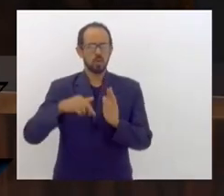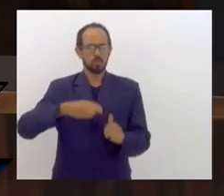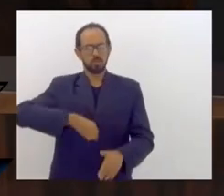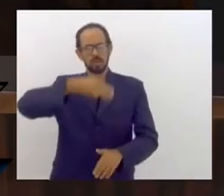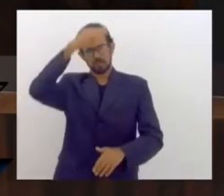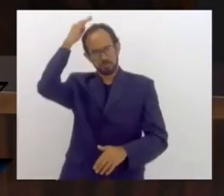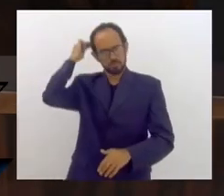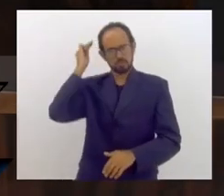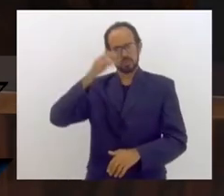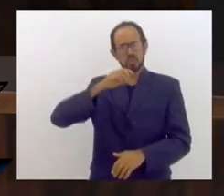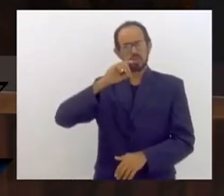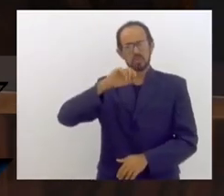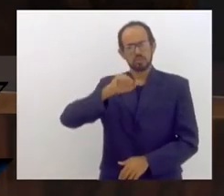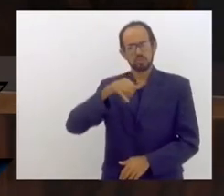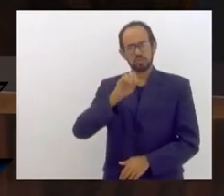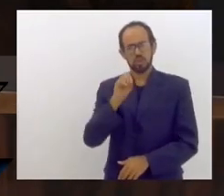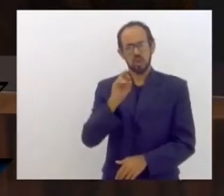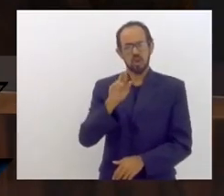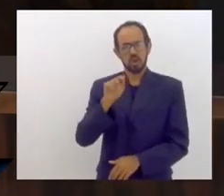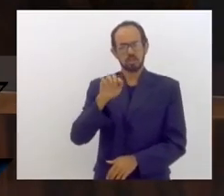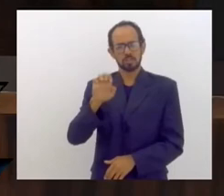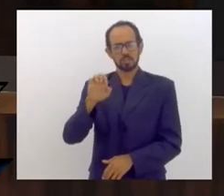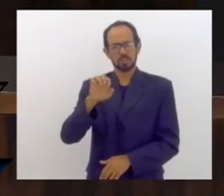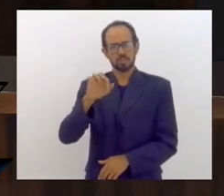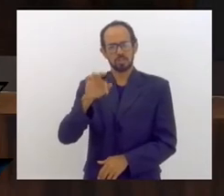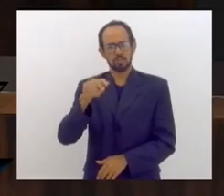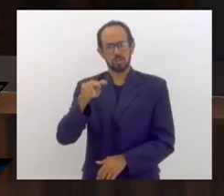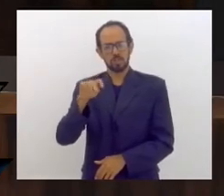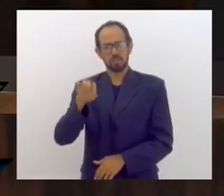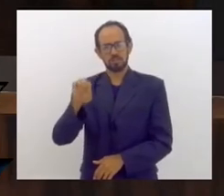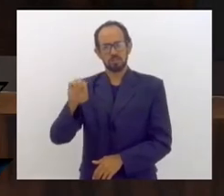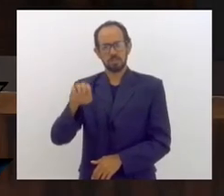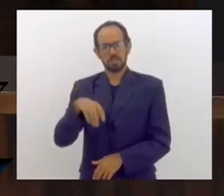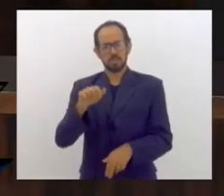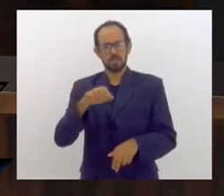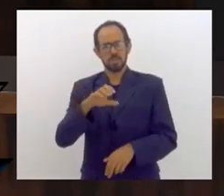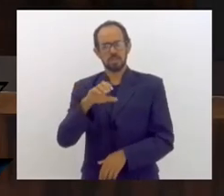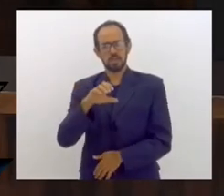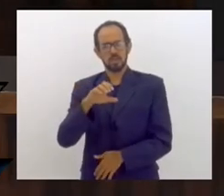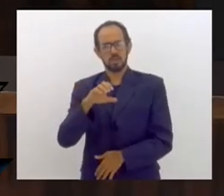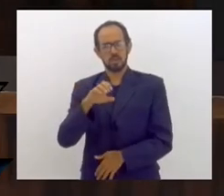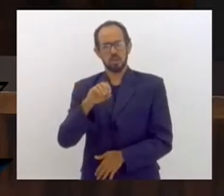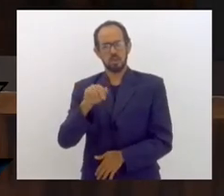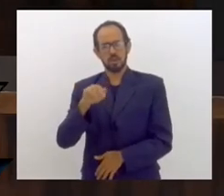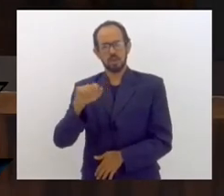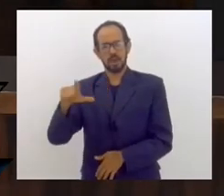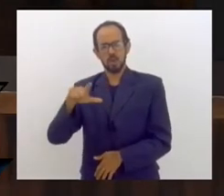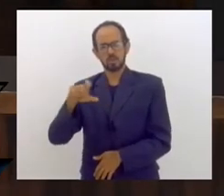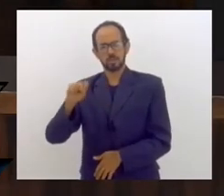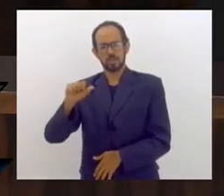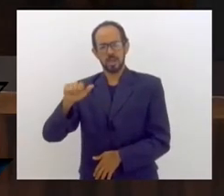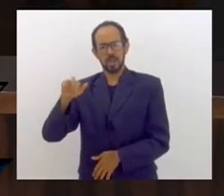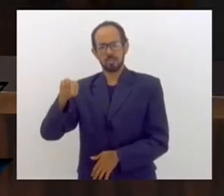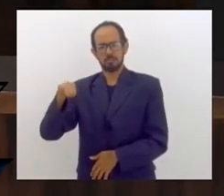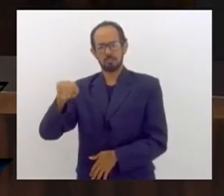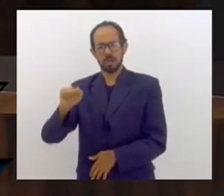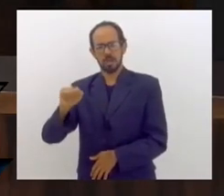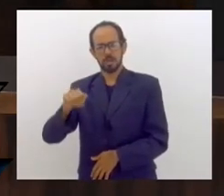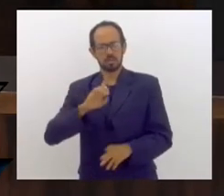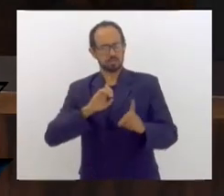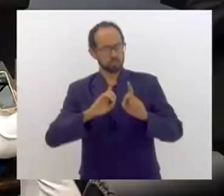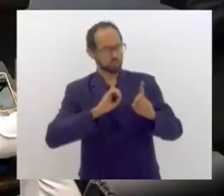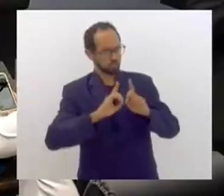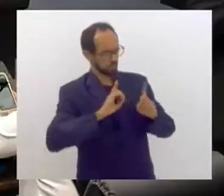Jorge Pisciani Neto, Jorge Felipe Neto e Coronel Salema. Em discussão.